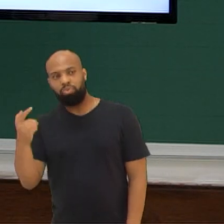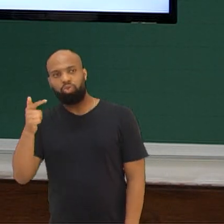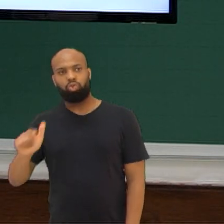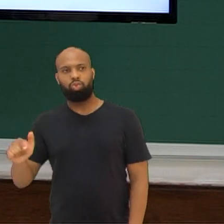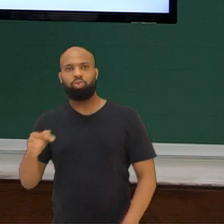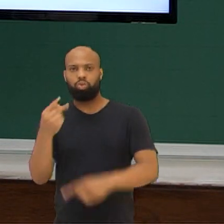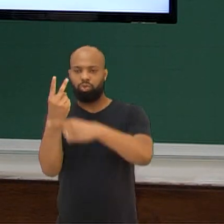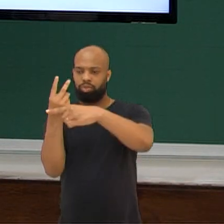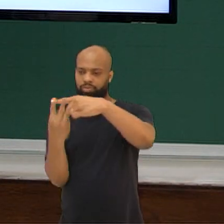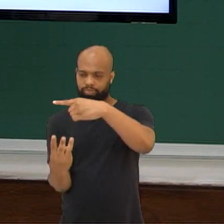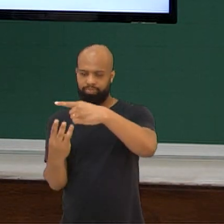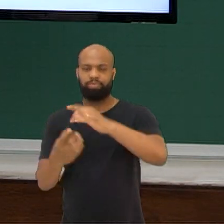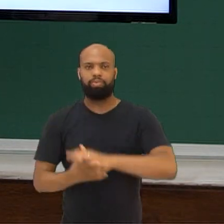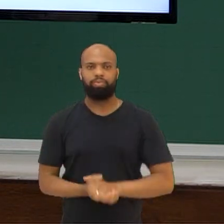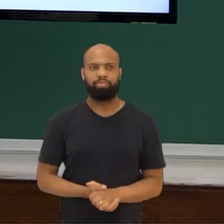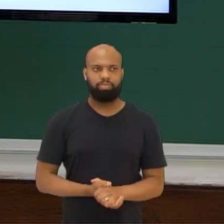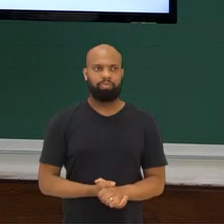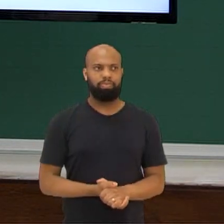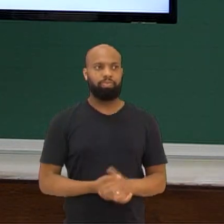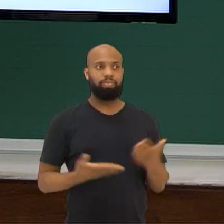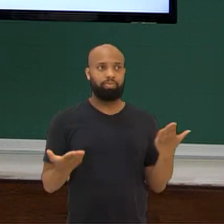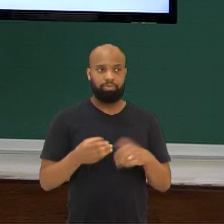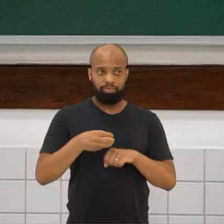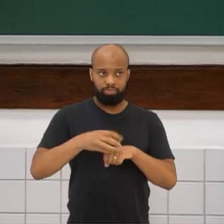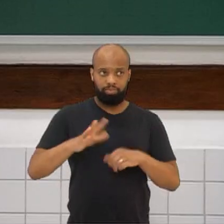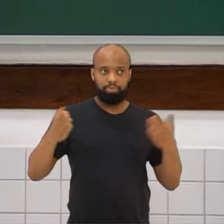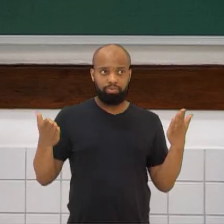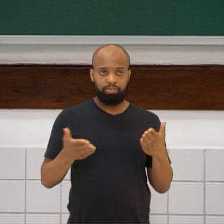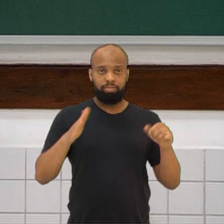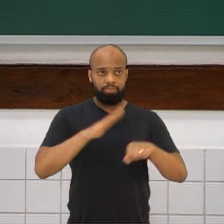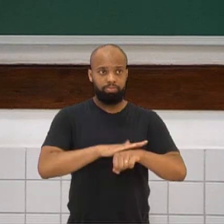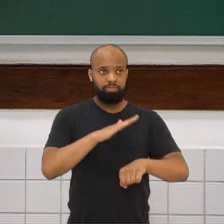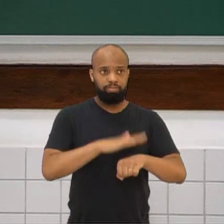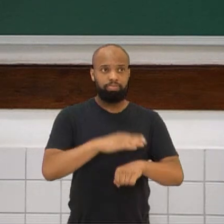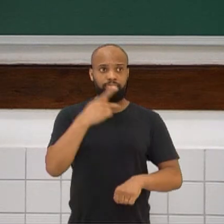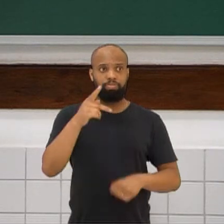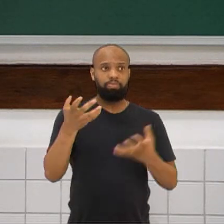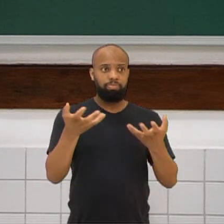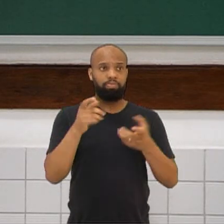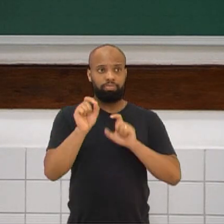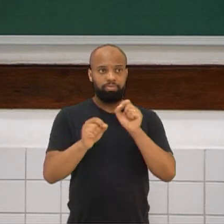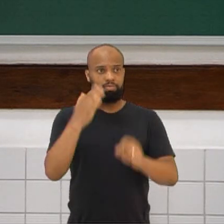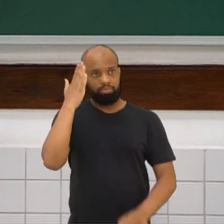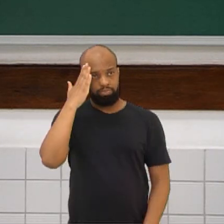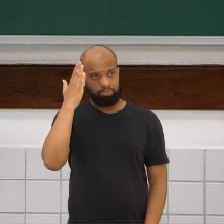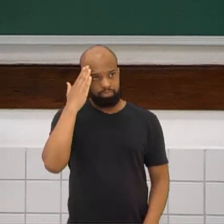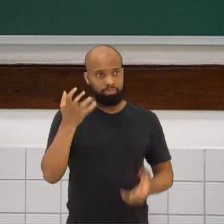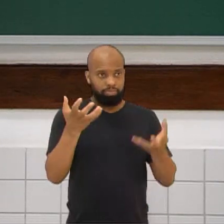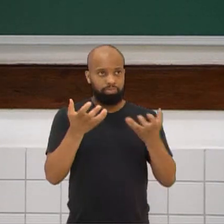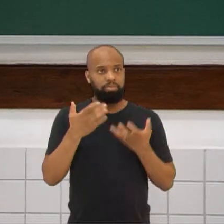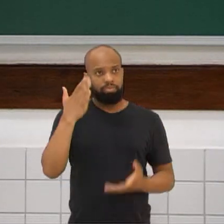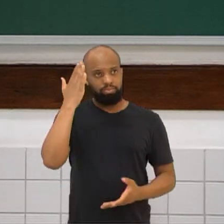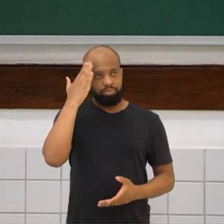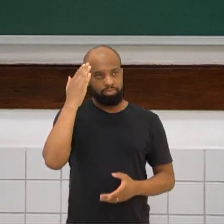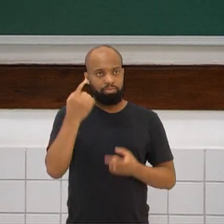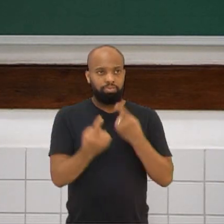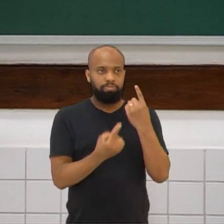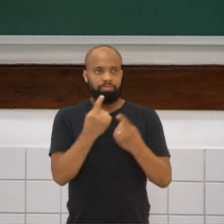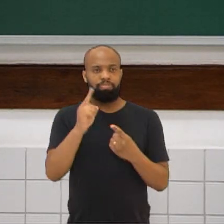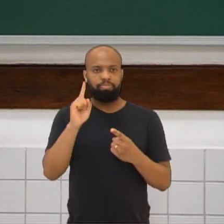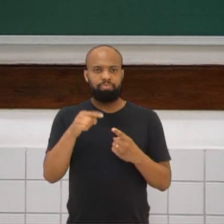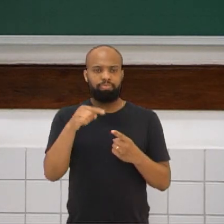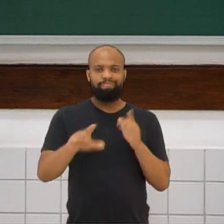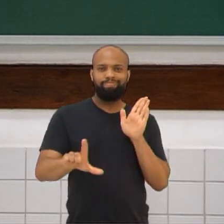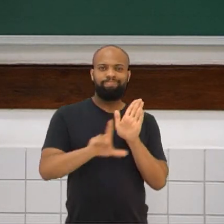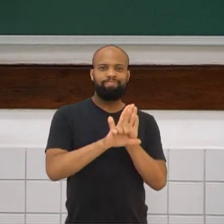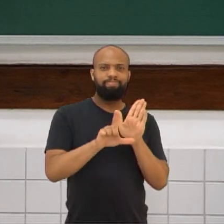3, 2/3. Dei a dica. Agora, o que nós queremos mesmo? Volta aqui. Eu quero saber qual a